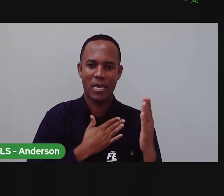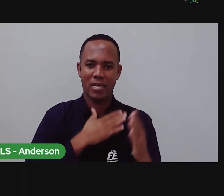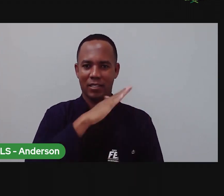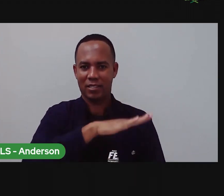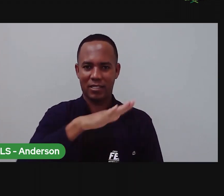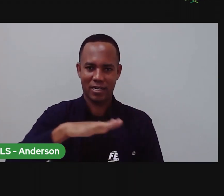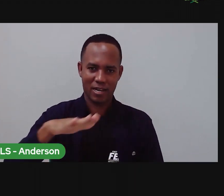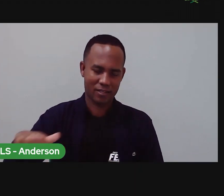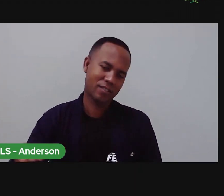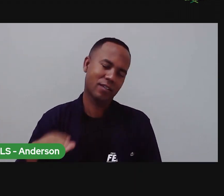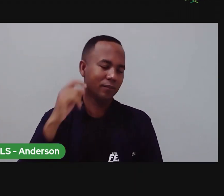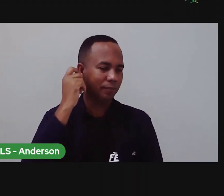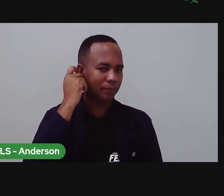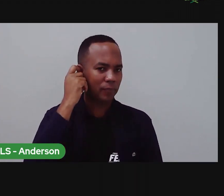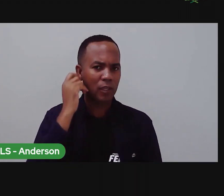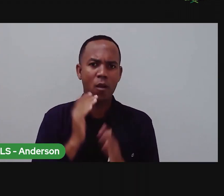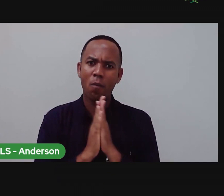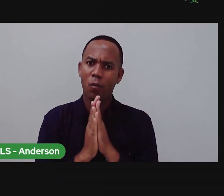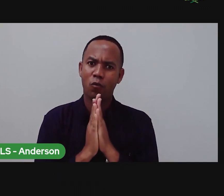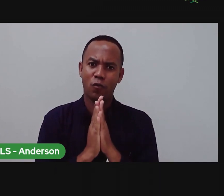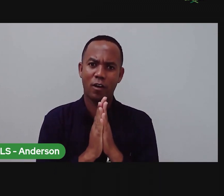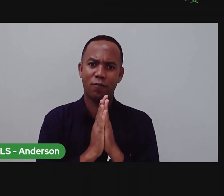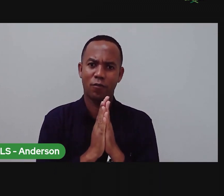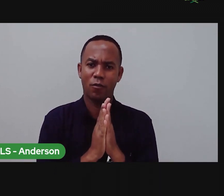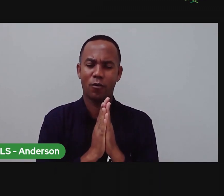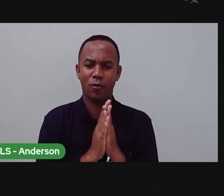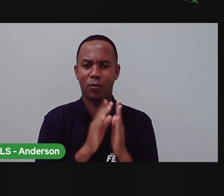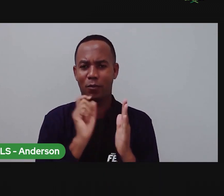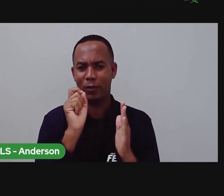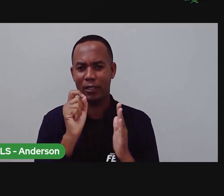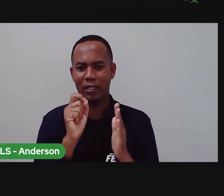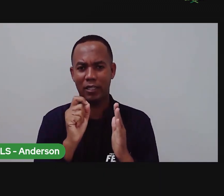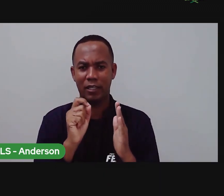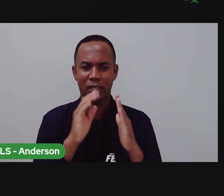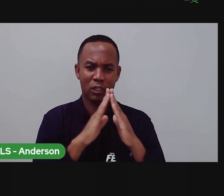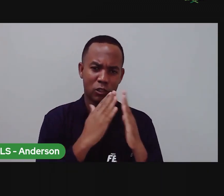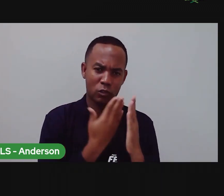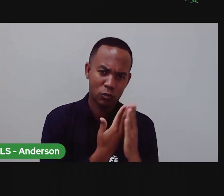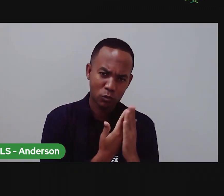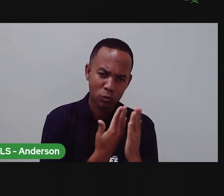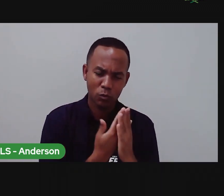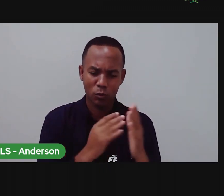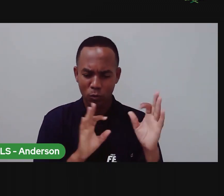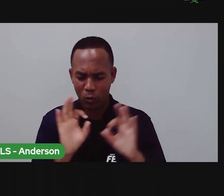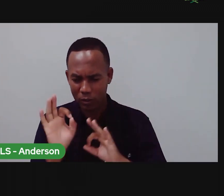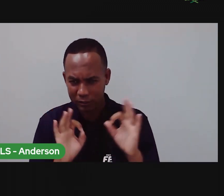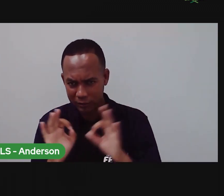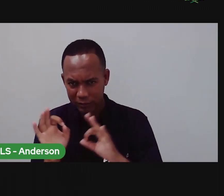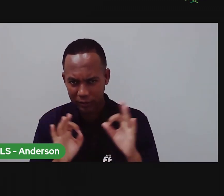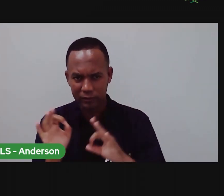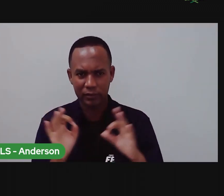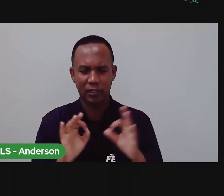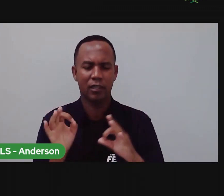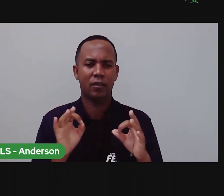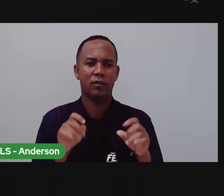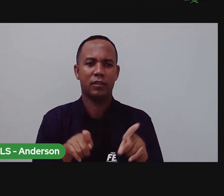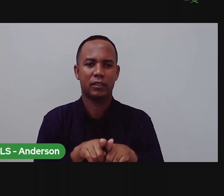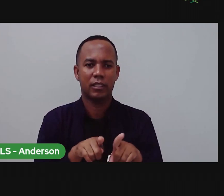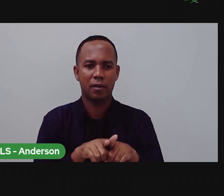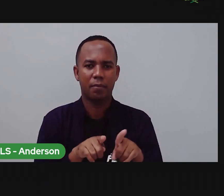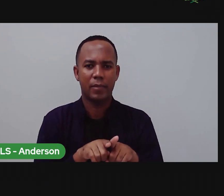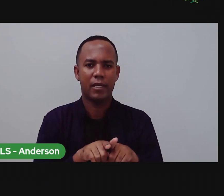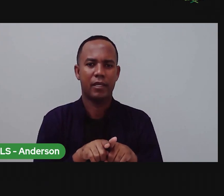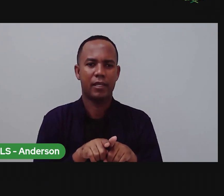vocês. E, por favor, vamos manter aqui uma disciplina, né? Manter a organização e falar na aula da Pró sobre o